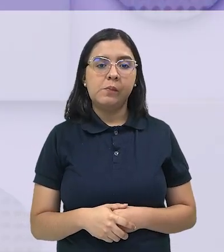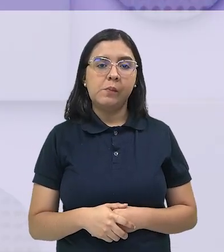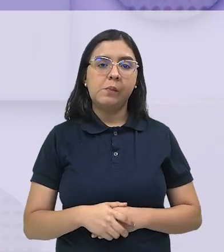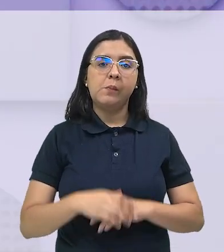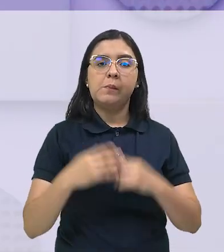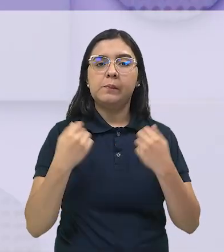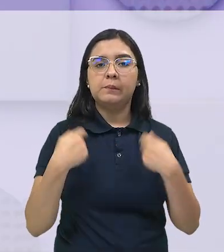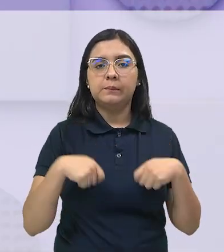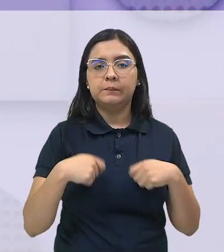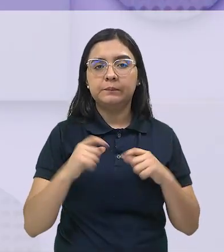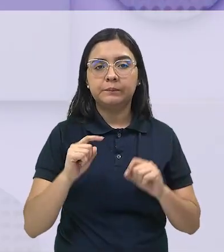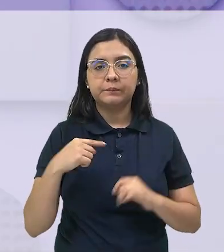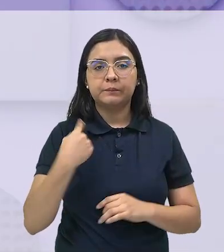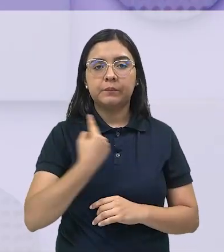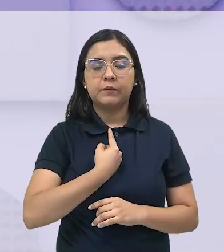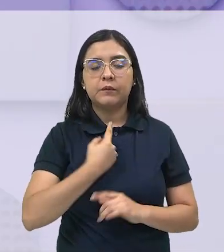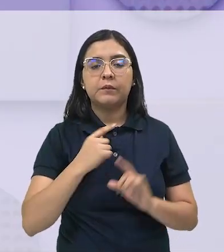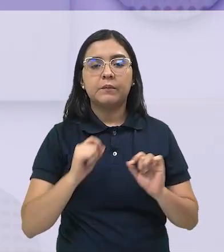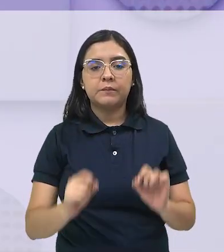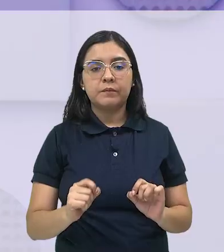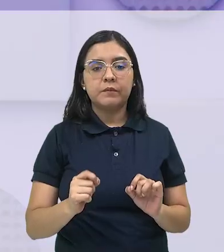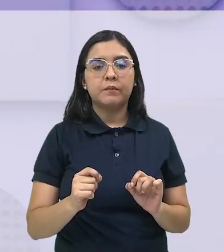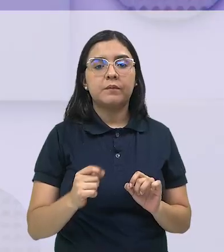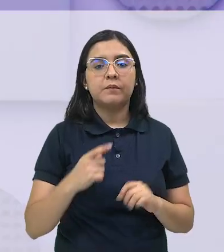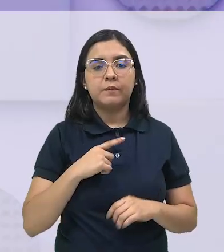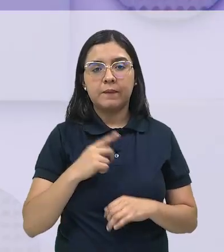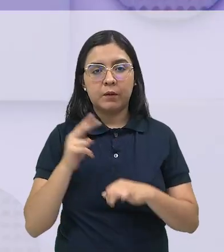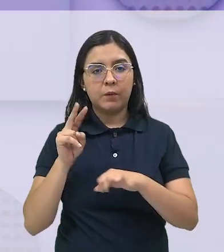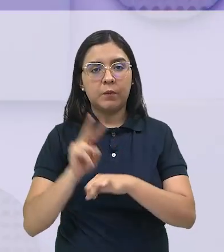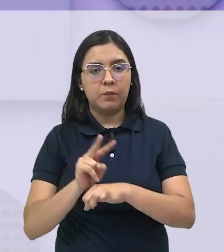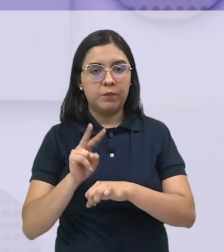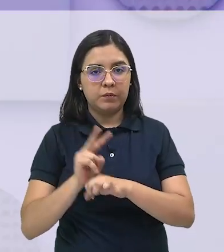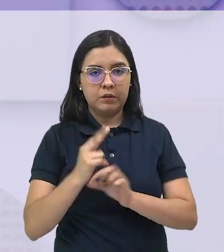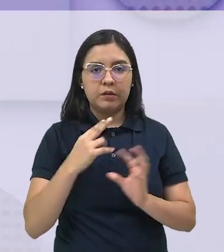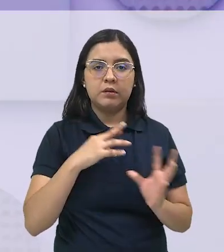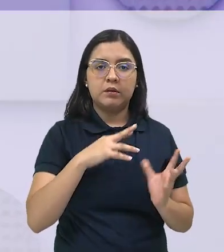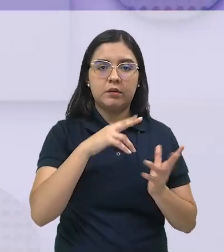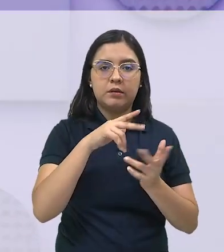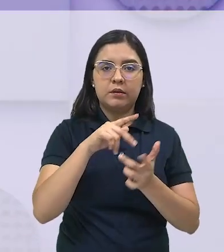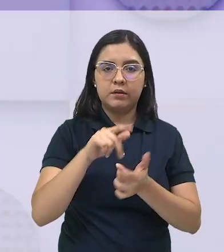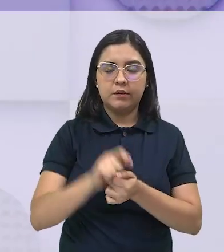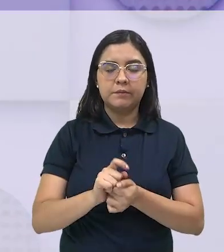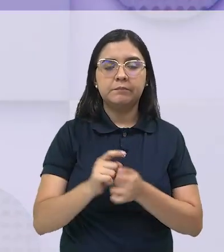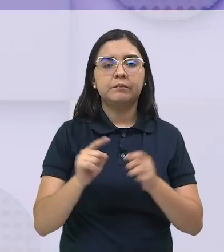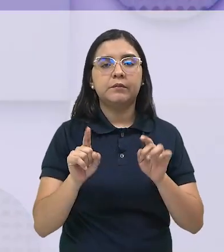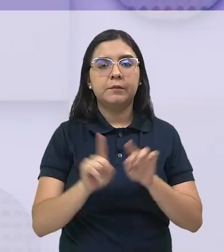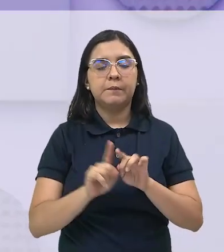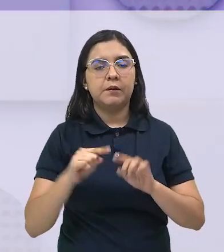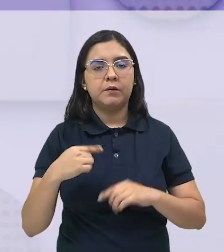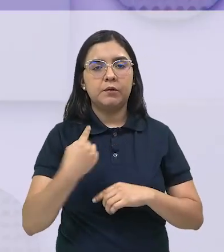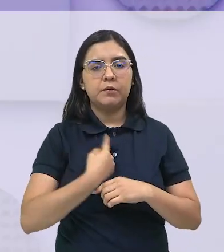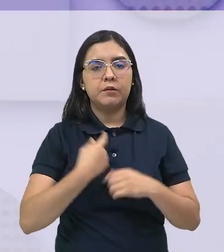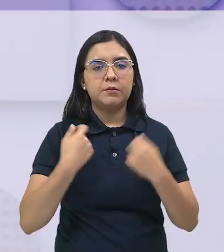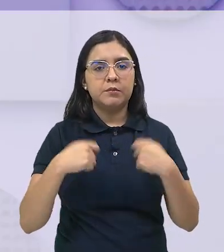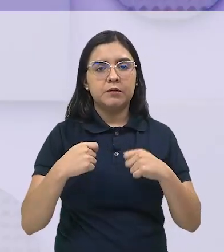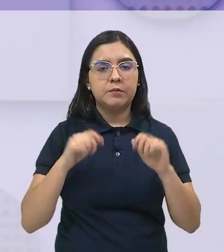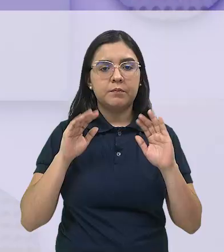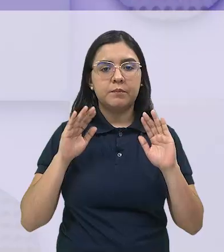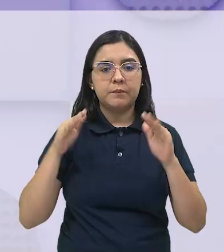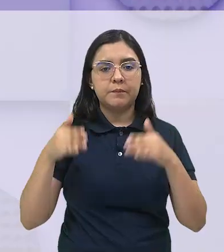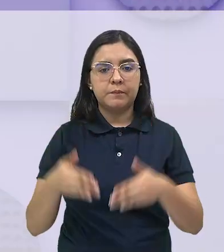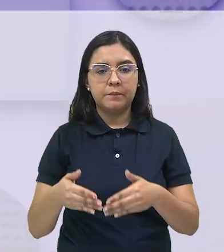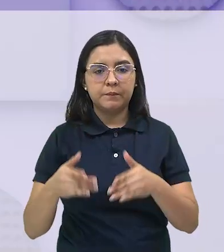a necessidade de nós exercermos o cuidado com a terra, a necessidade de nós olharmos para uma